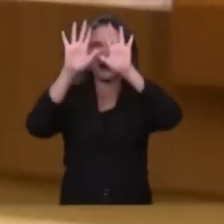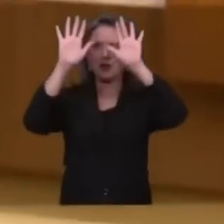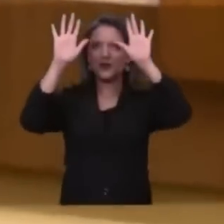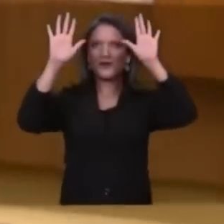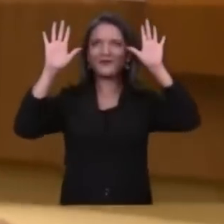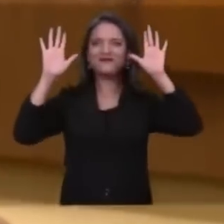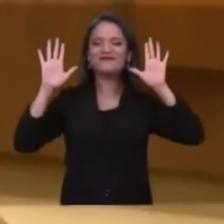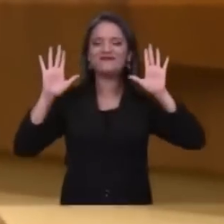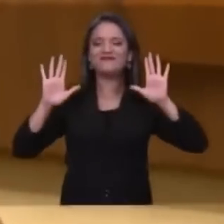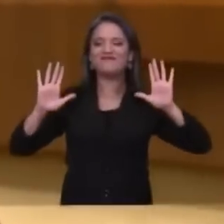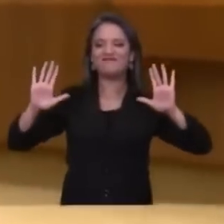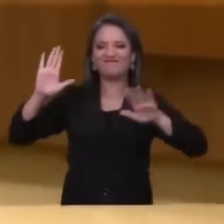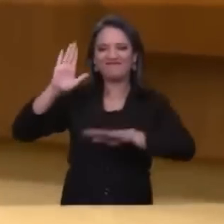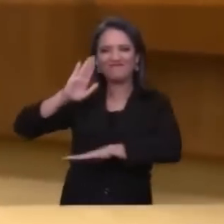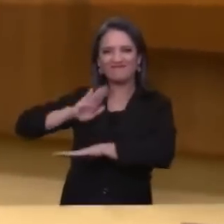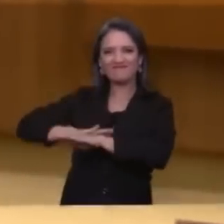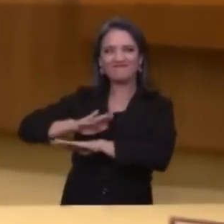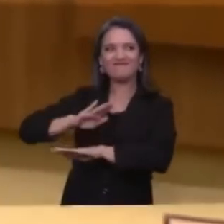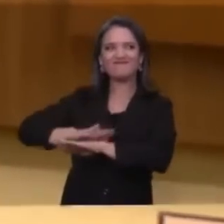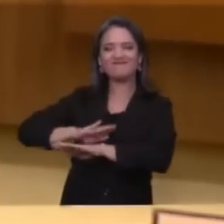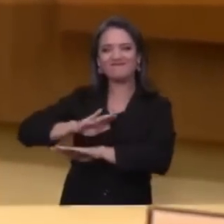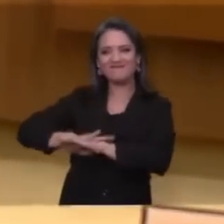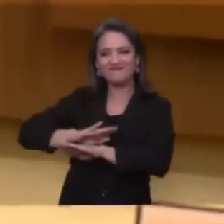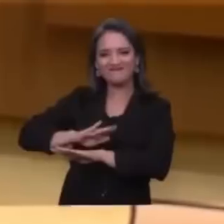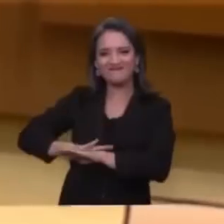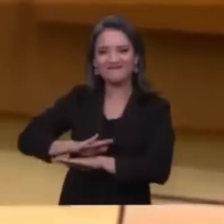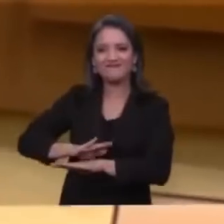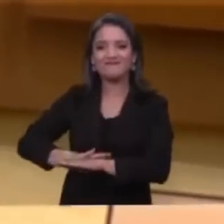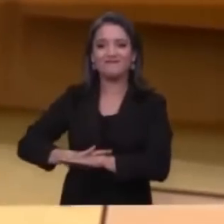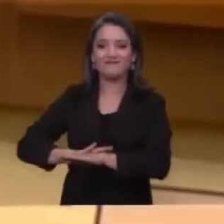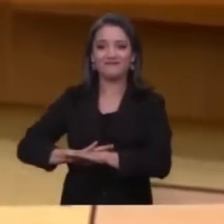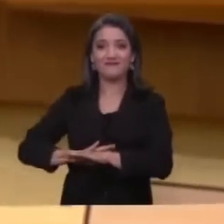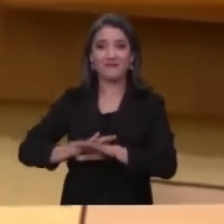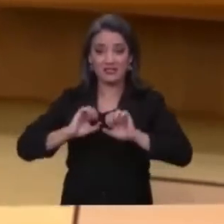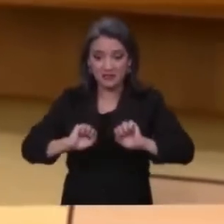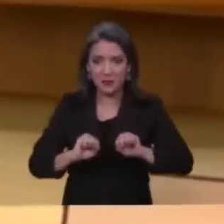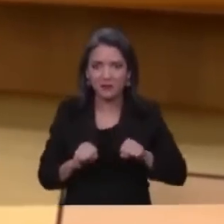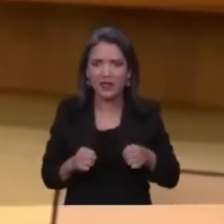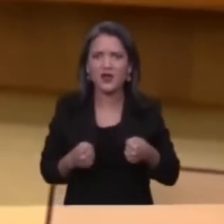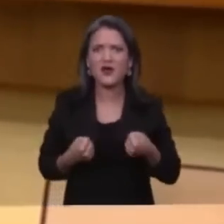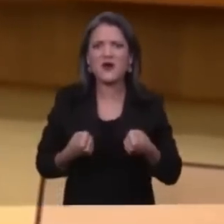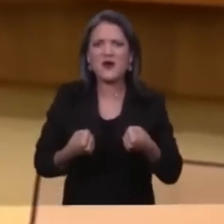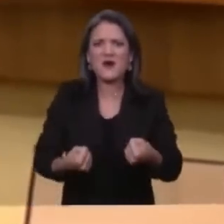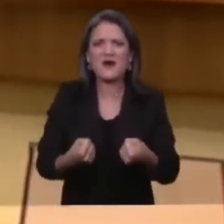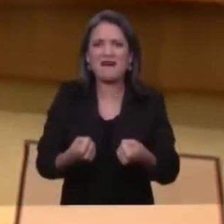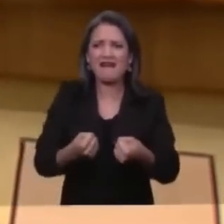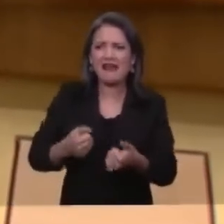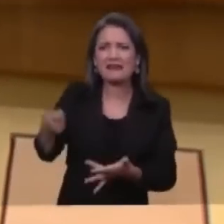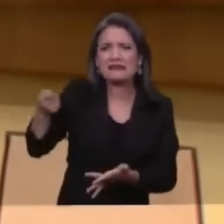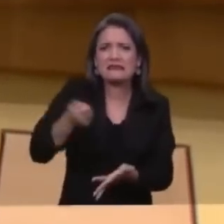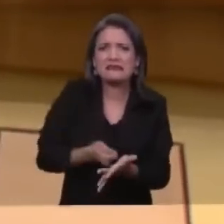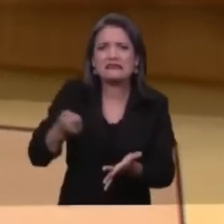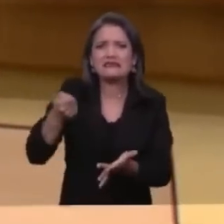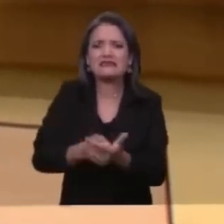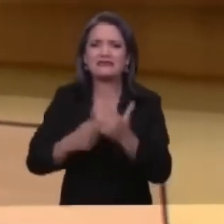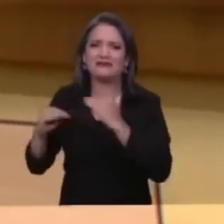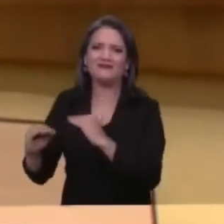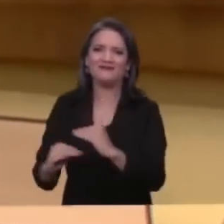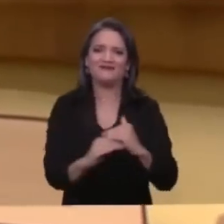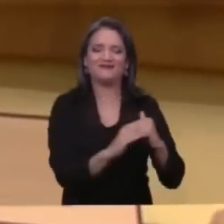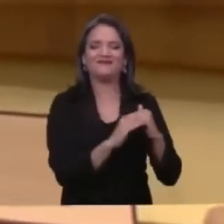fulgidos brilhou no céu da pátria nesse instante. Se o penhor